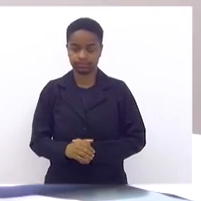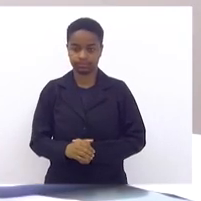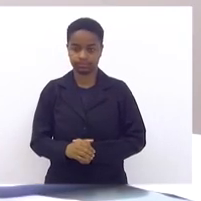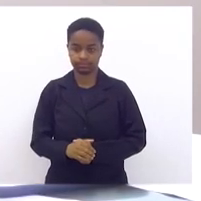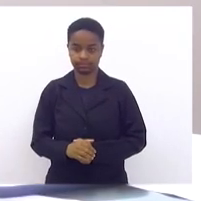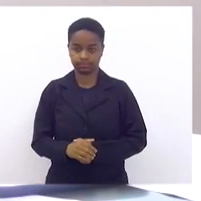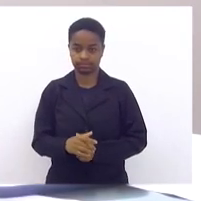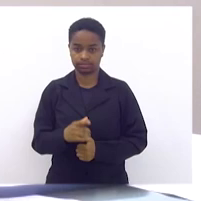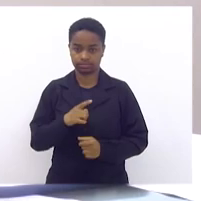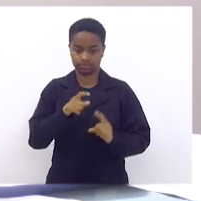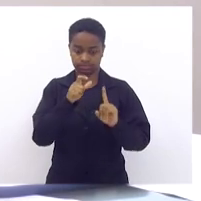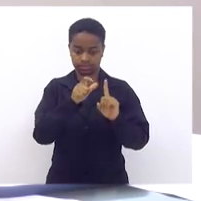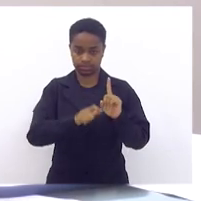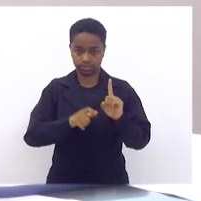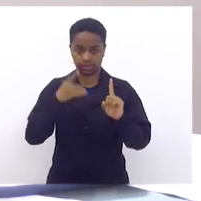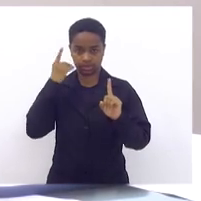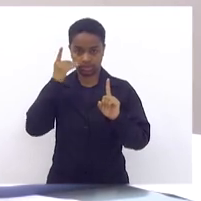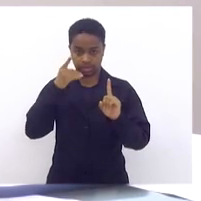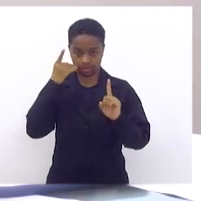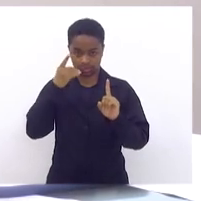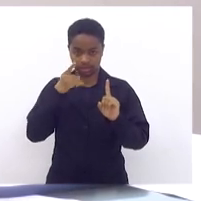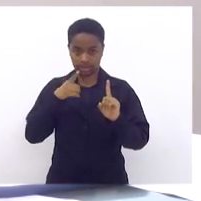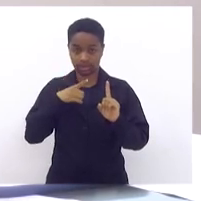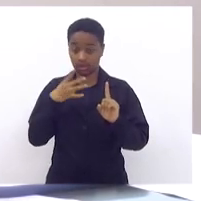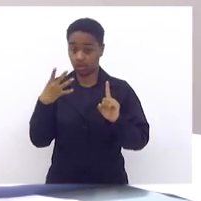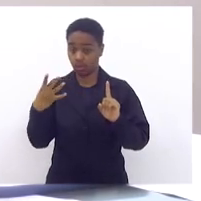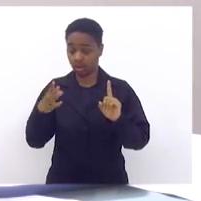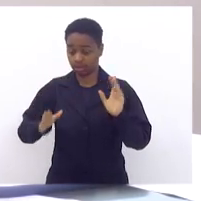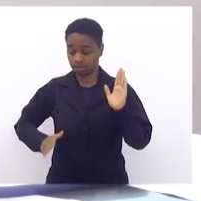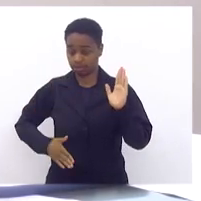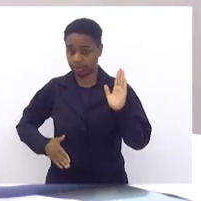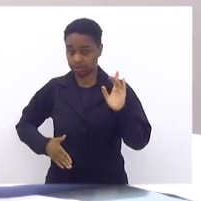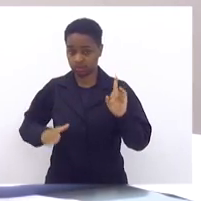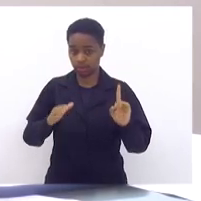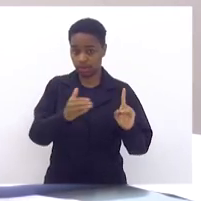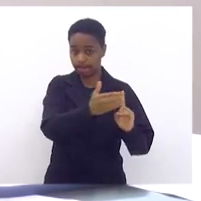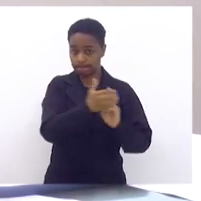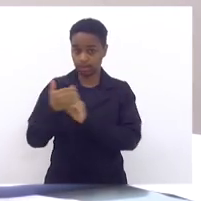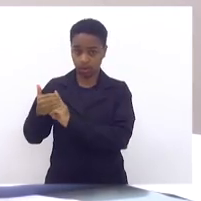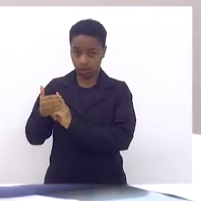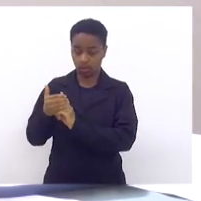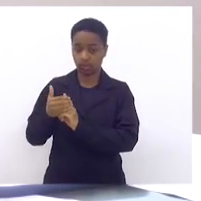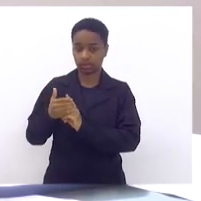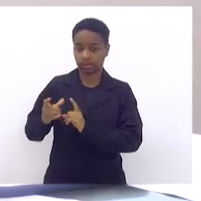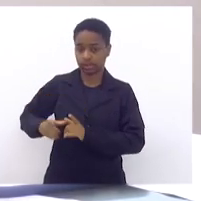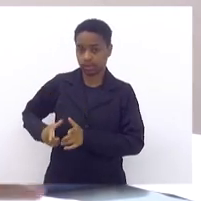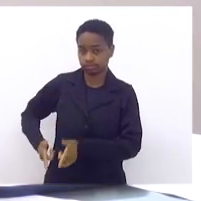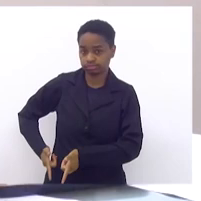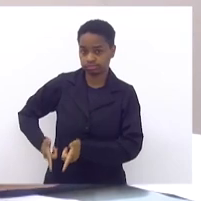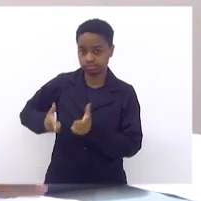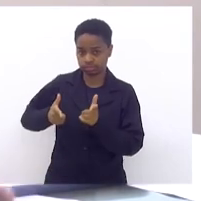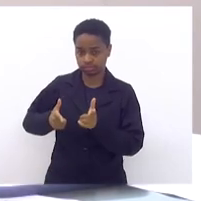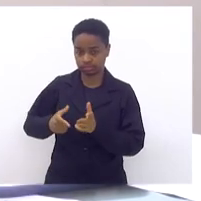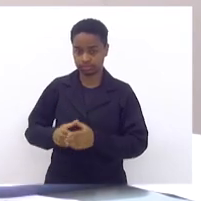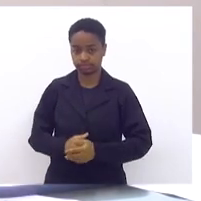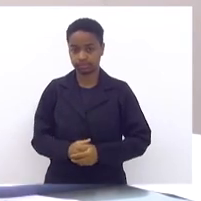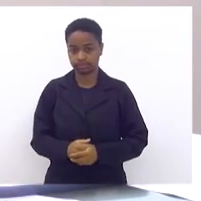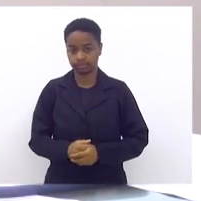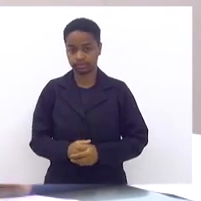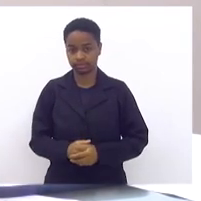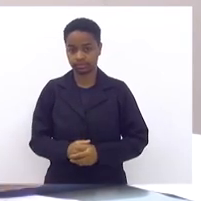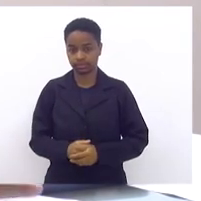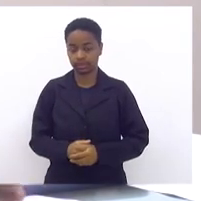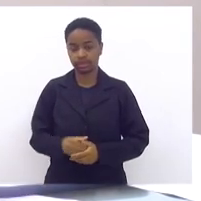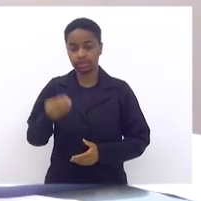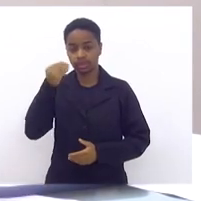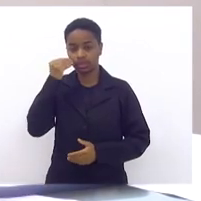Uma deputada foi sequestrada por quatro miliantes, à mão armada, que estavam em